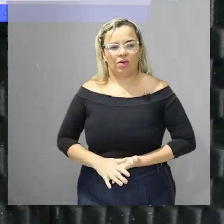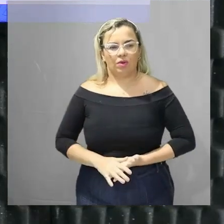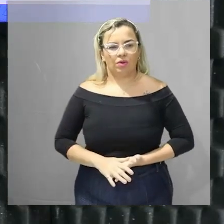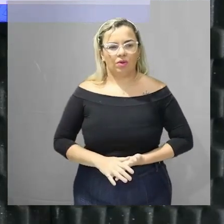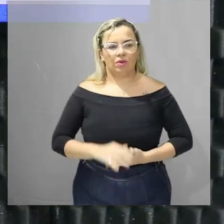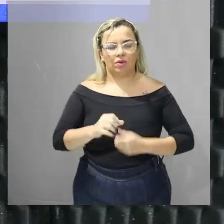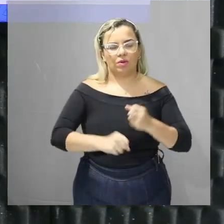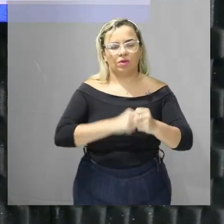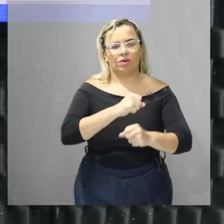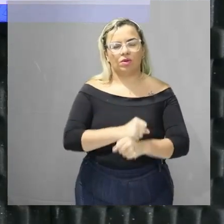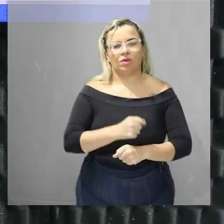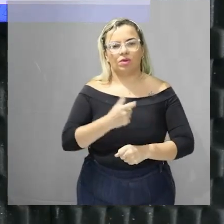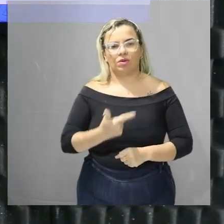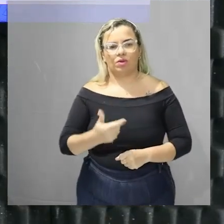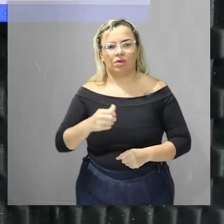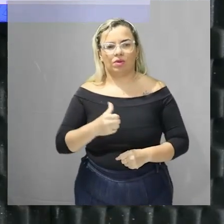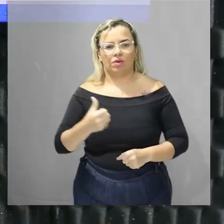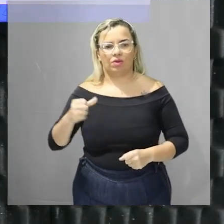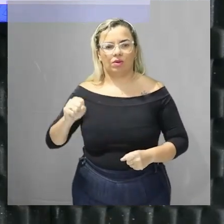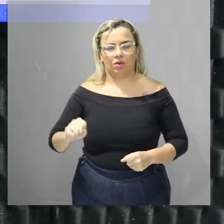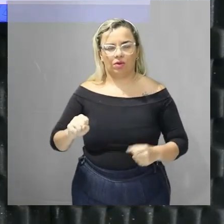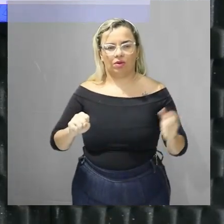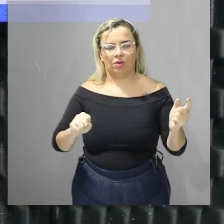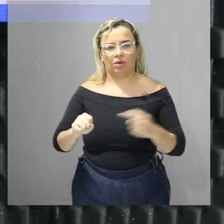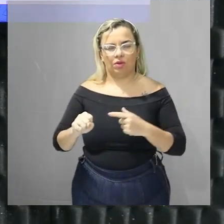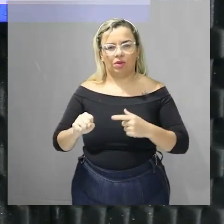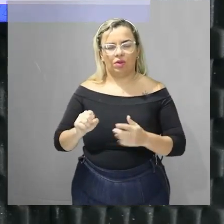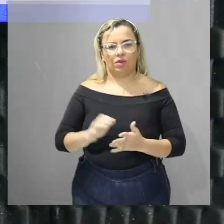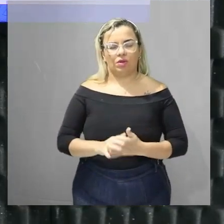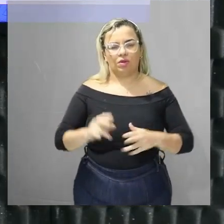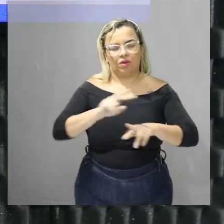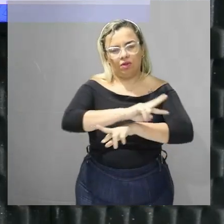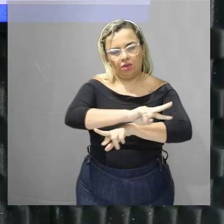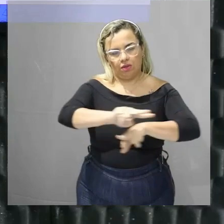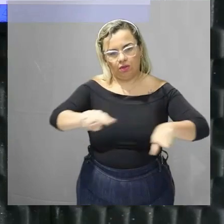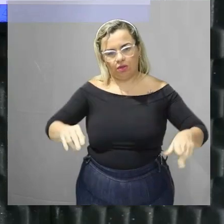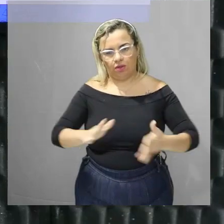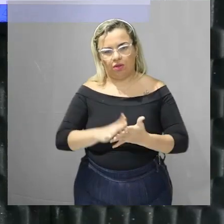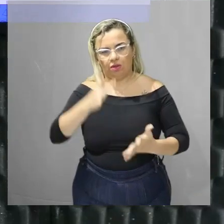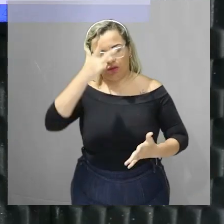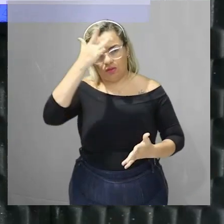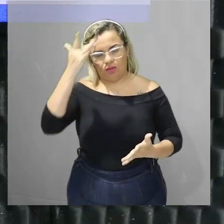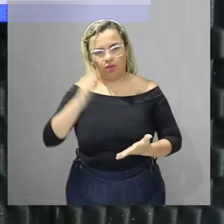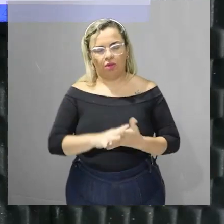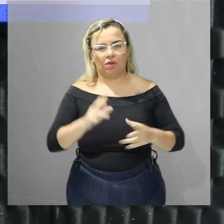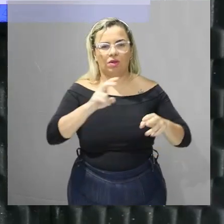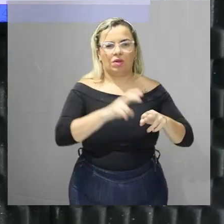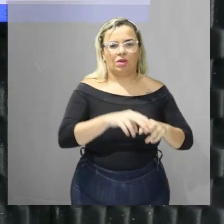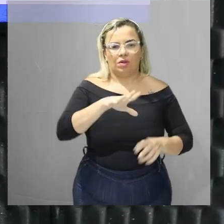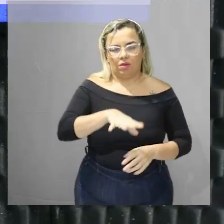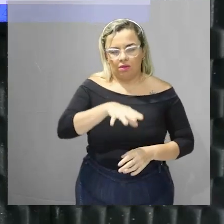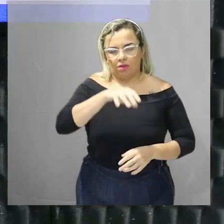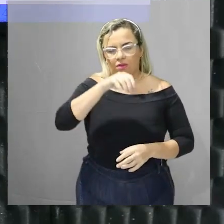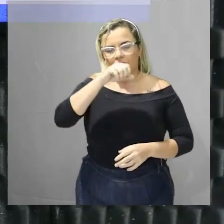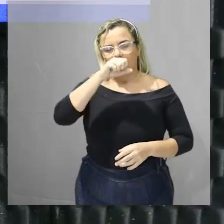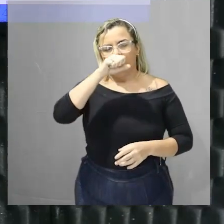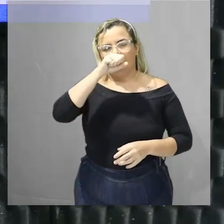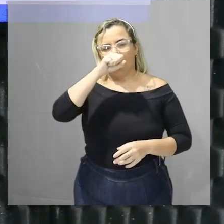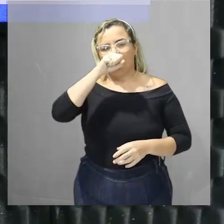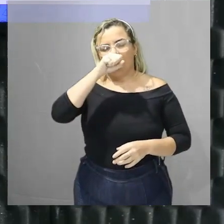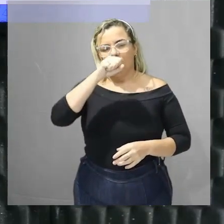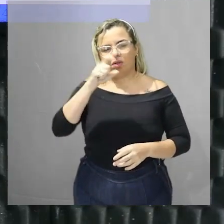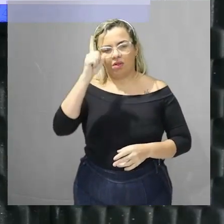Questão de 2018. Uma questão aí que muita gente senta, respira e olha assim, cara, que